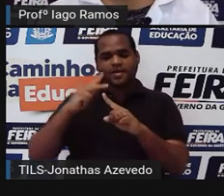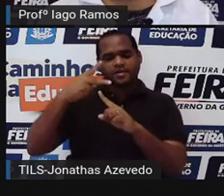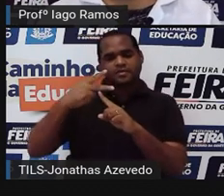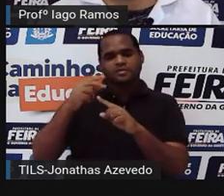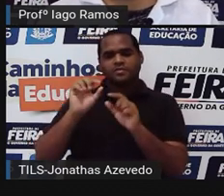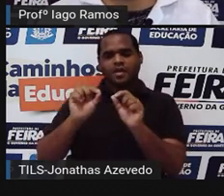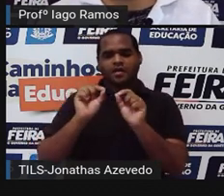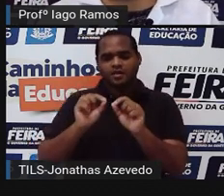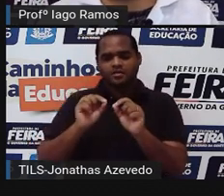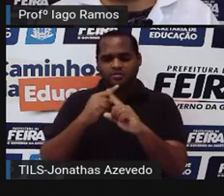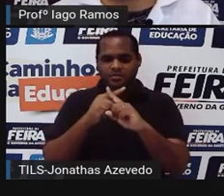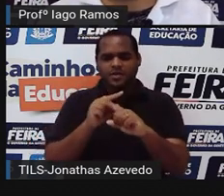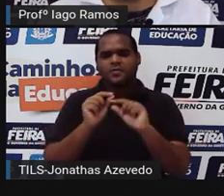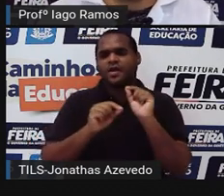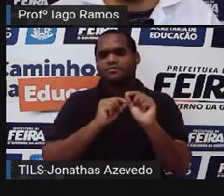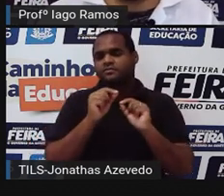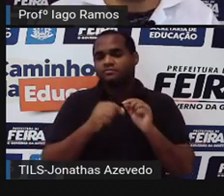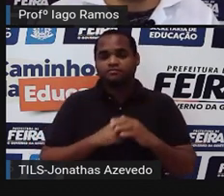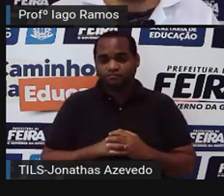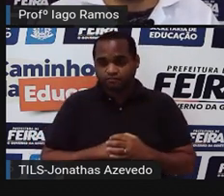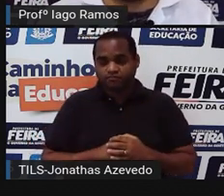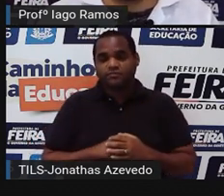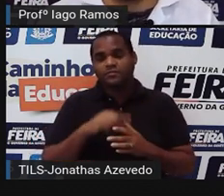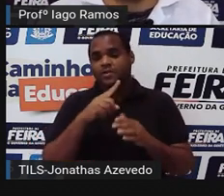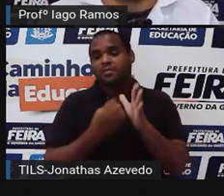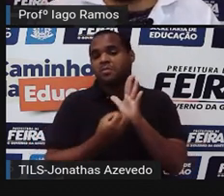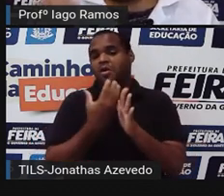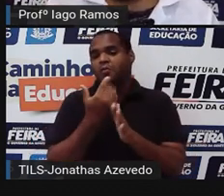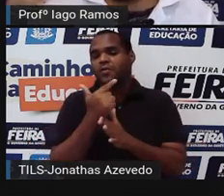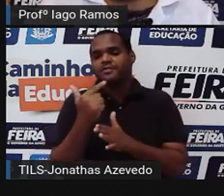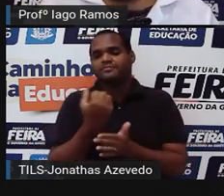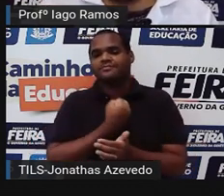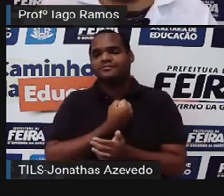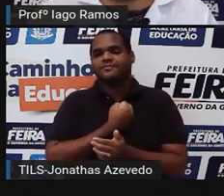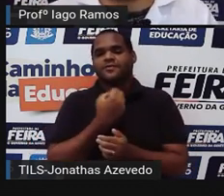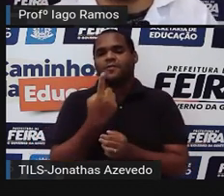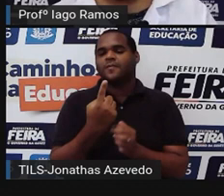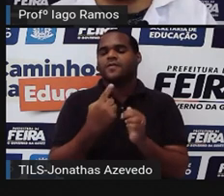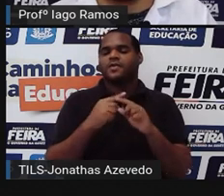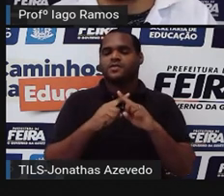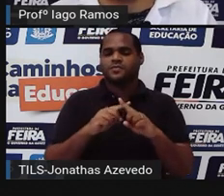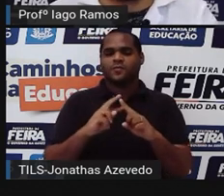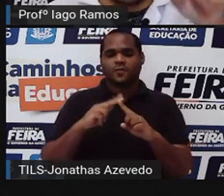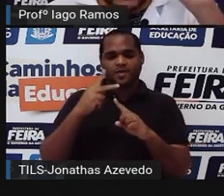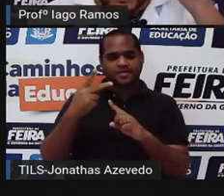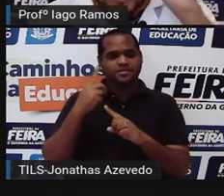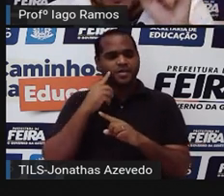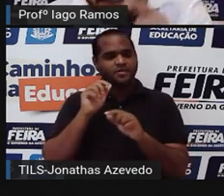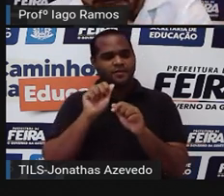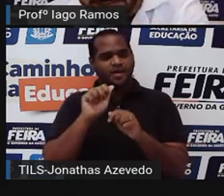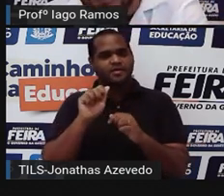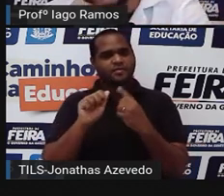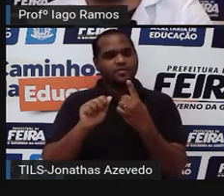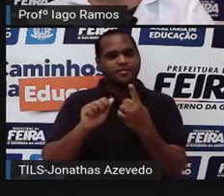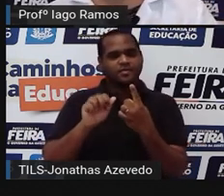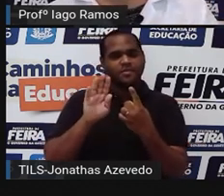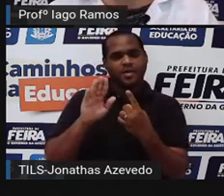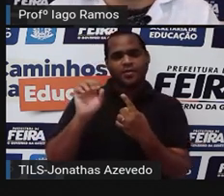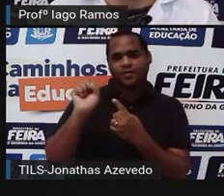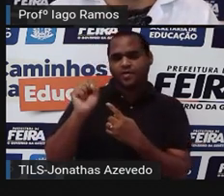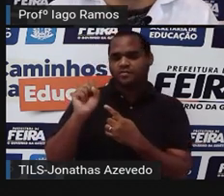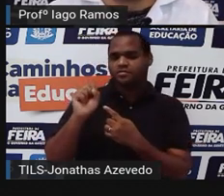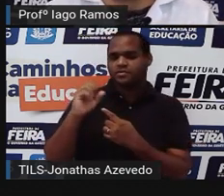é que está multiplicando esse x ao quadrado? Como não aparece, é 1. Porque 1 vezes x ao quadrado é x ao quadrado. Então, vale